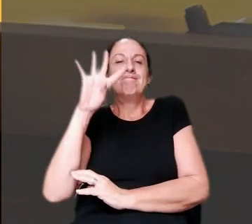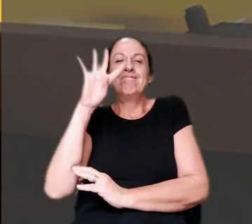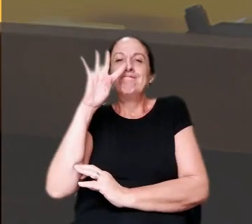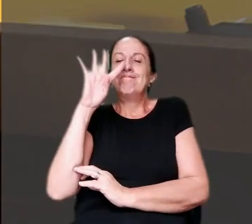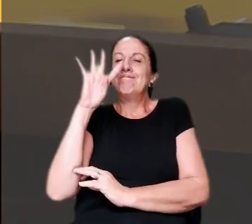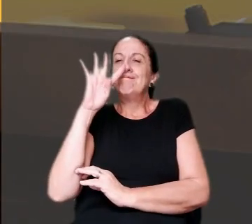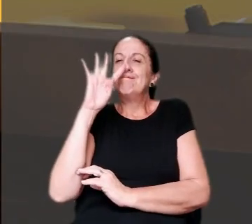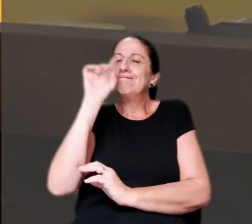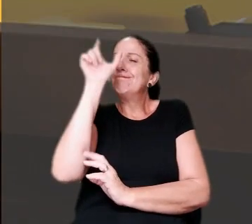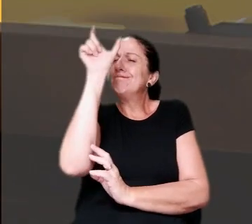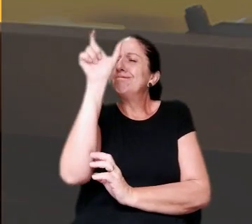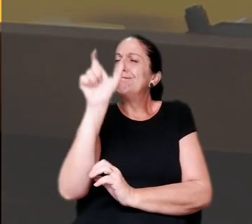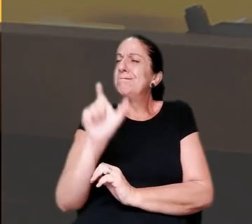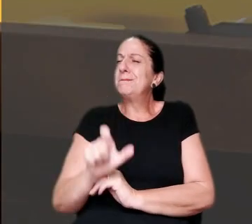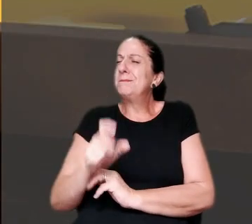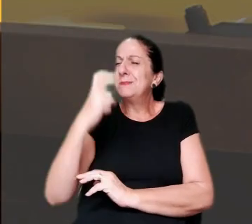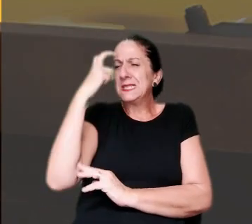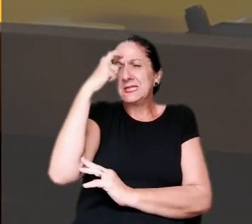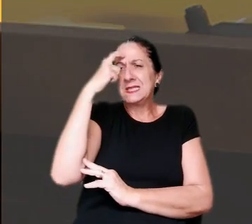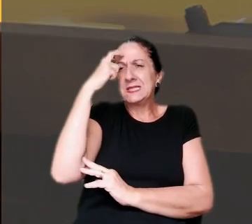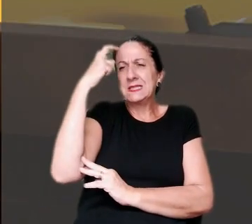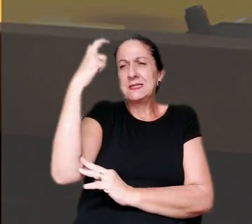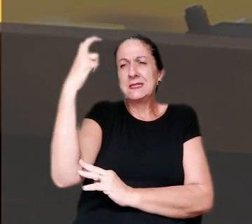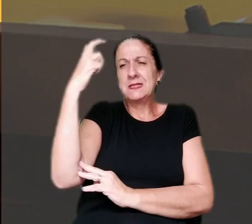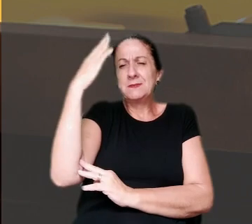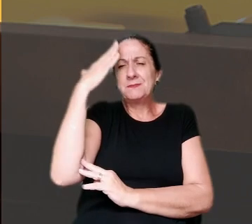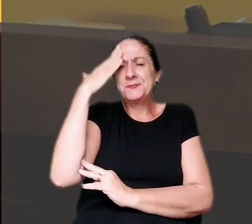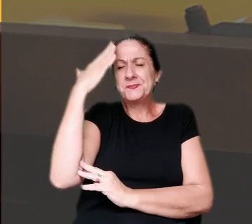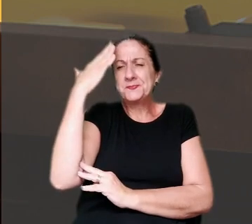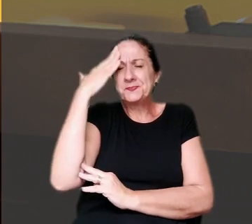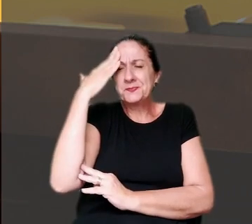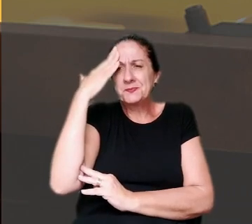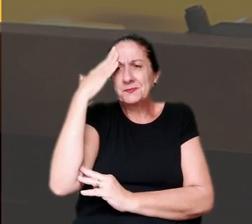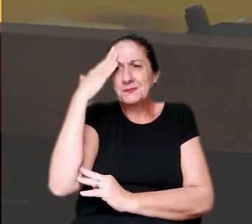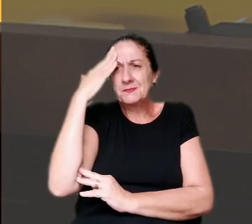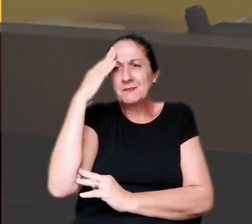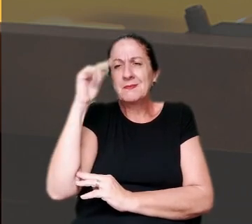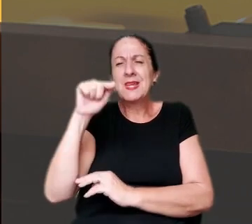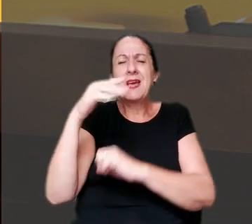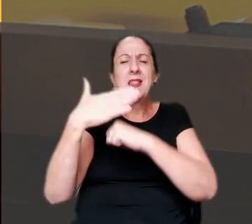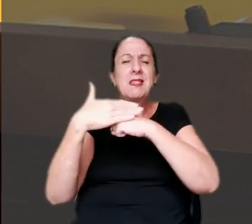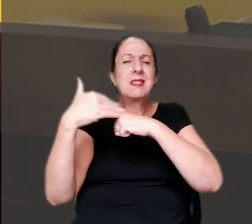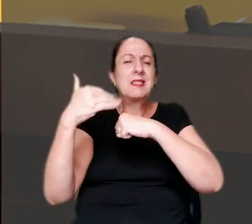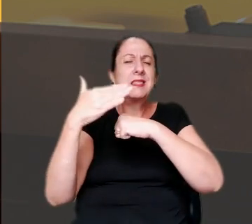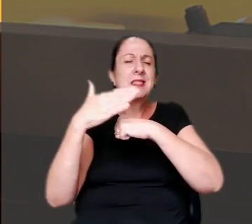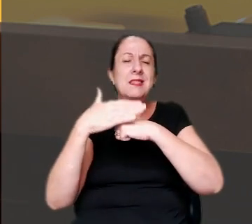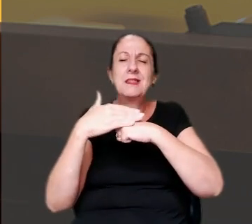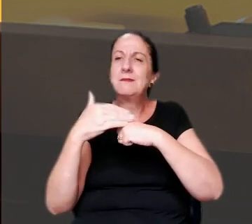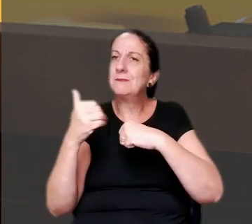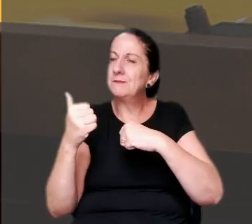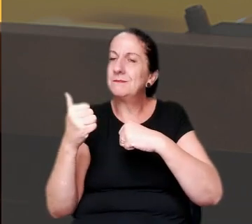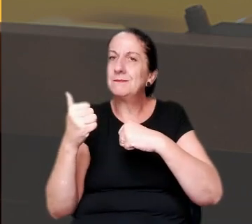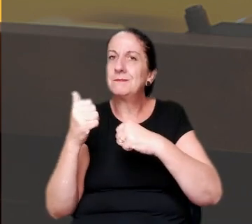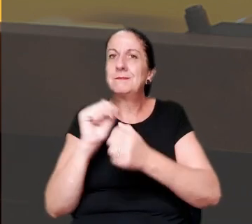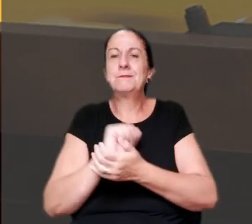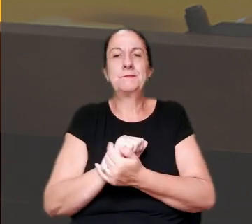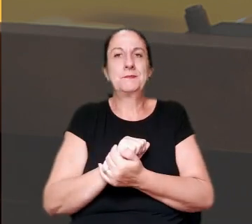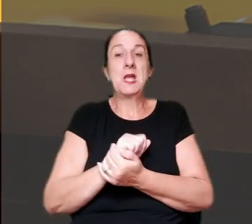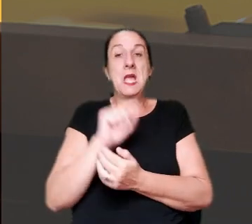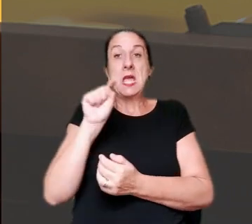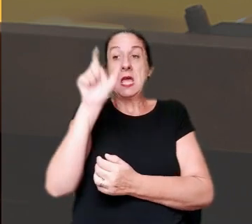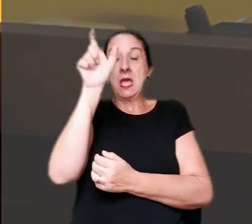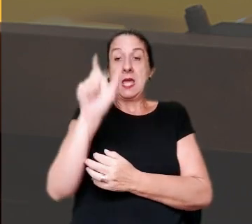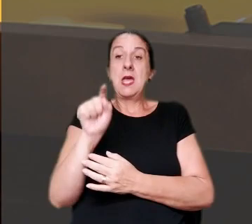Ficamos encantados realmente, era uma pessoa de uma sabedoria e de uma bondade assim